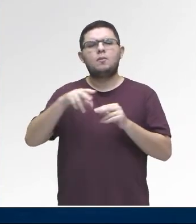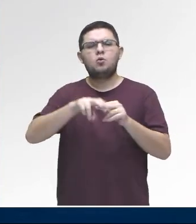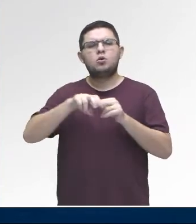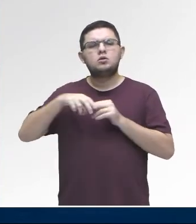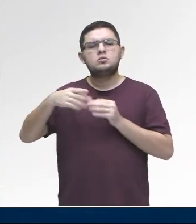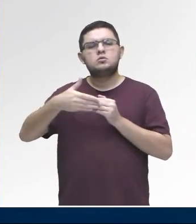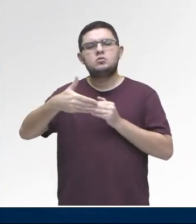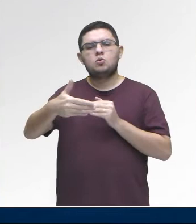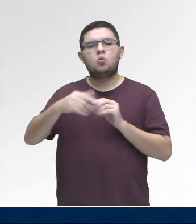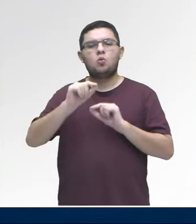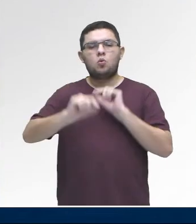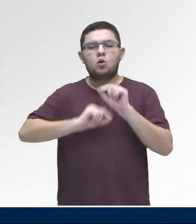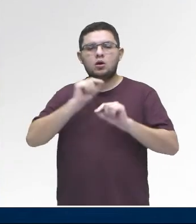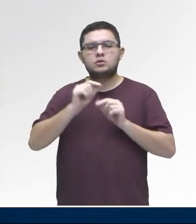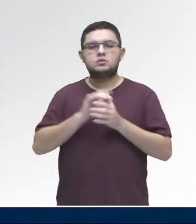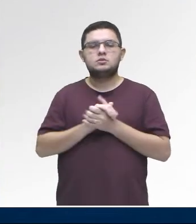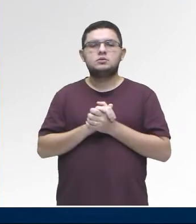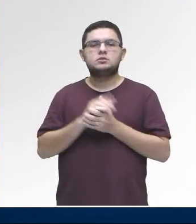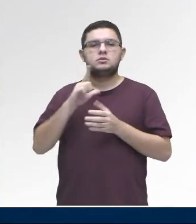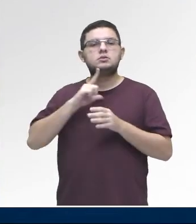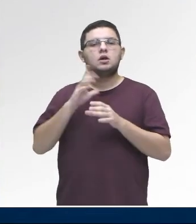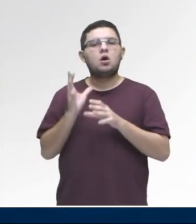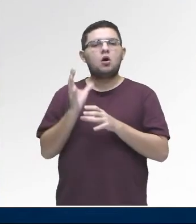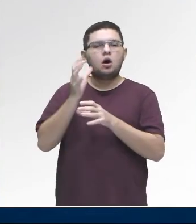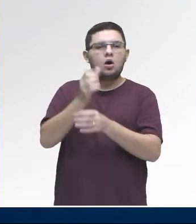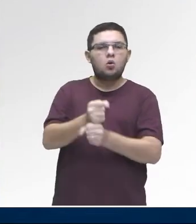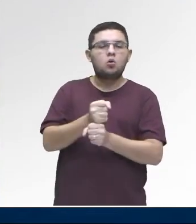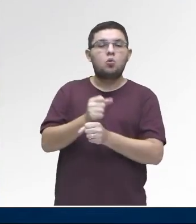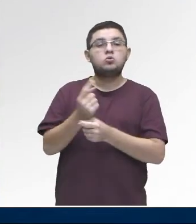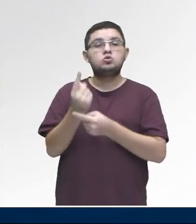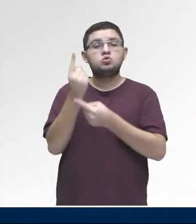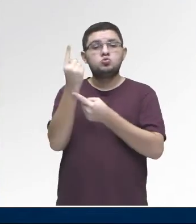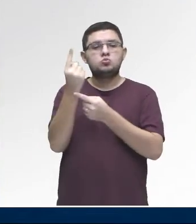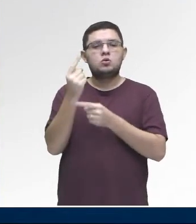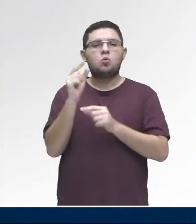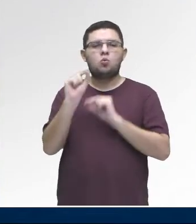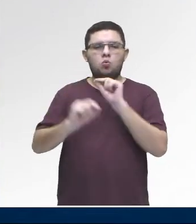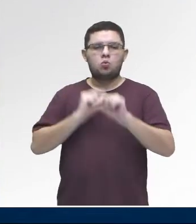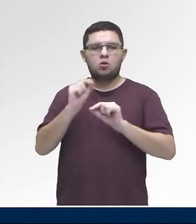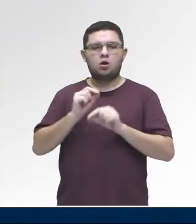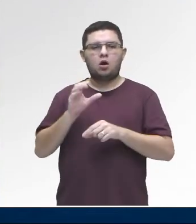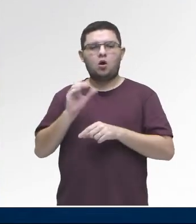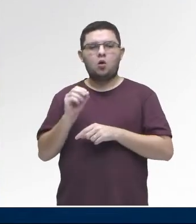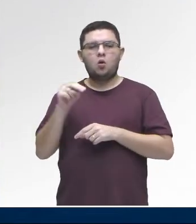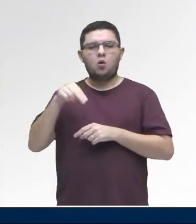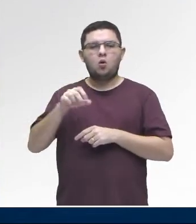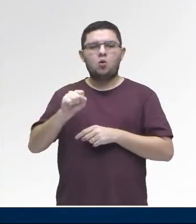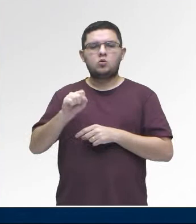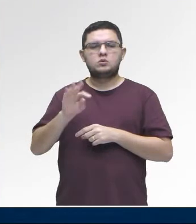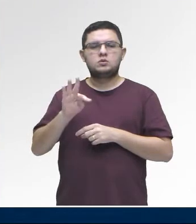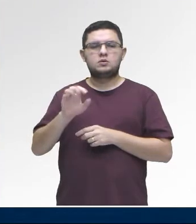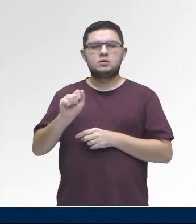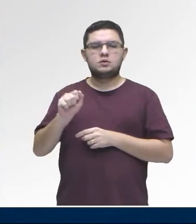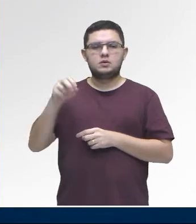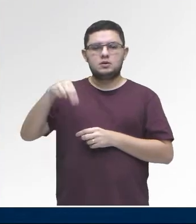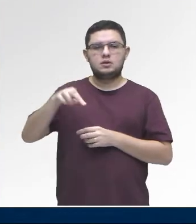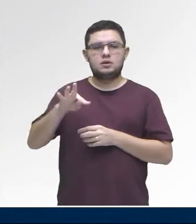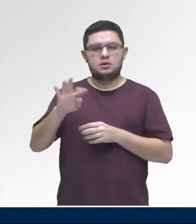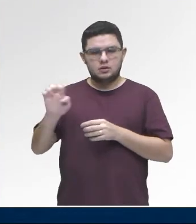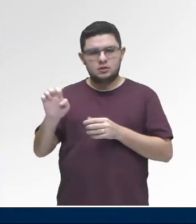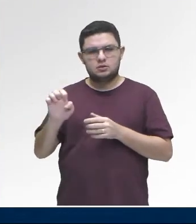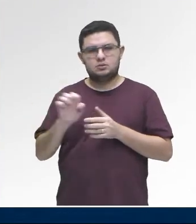fazer o cálculo da constante de ionização, tá bom? No momento nós não